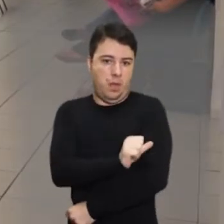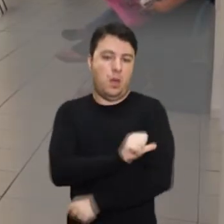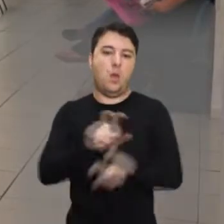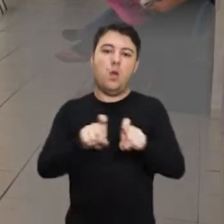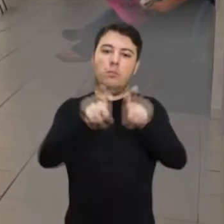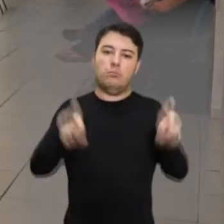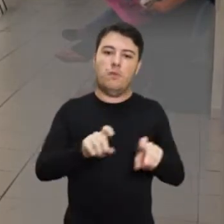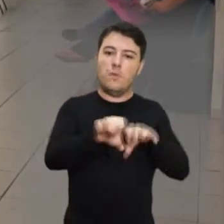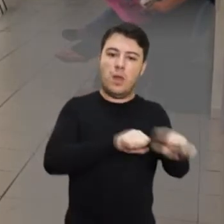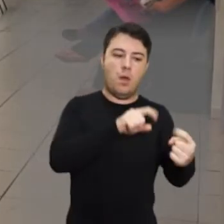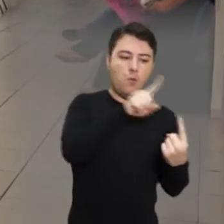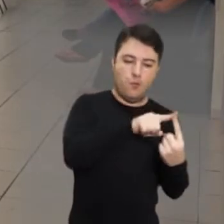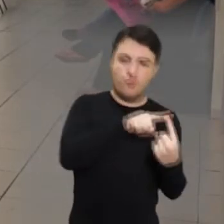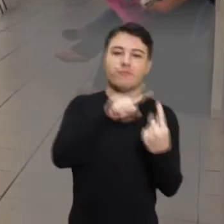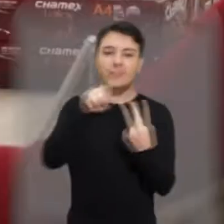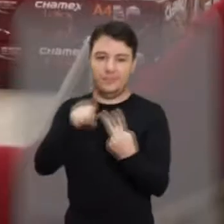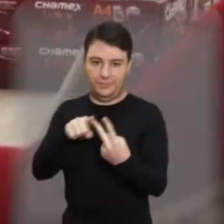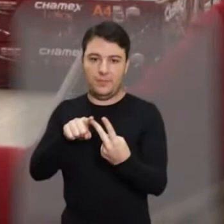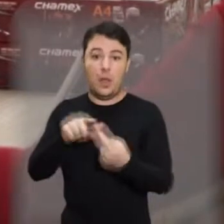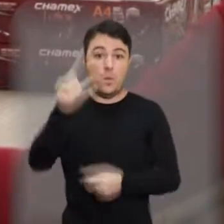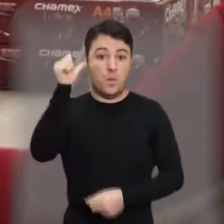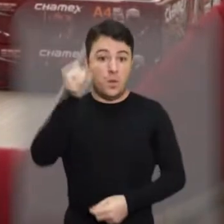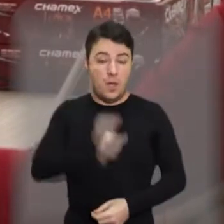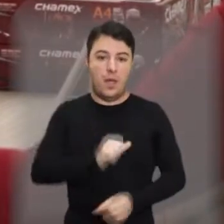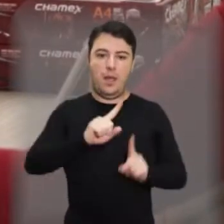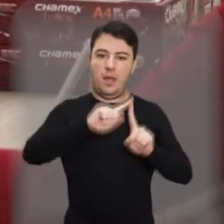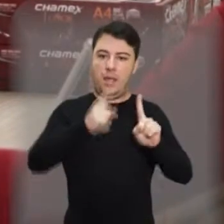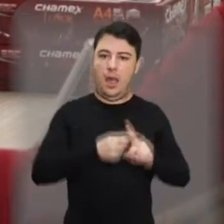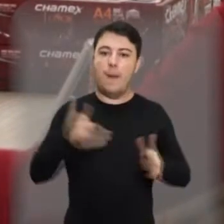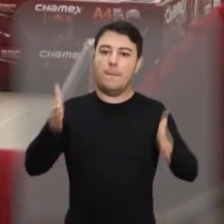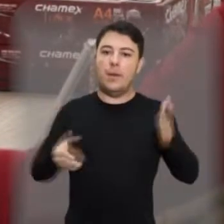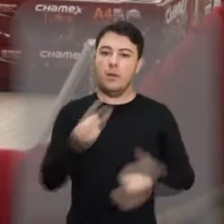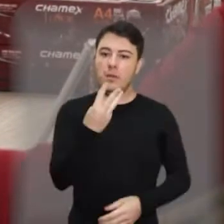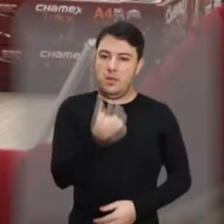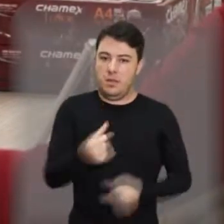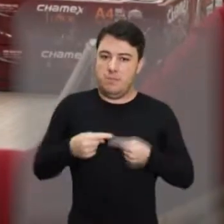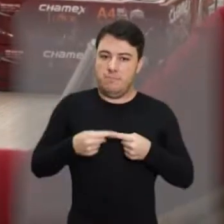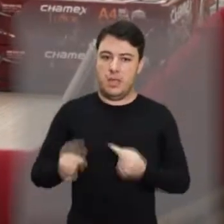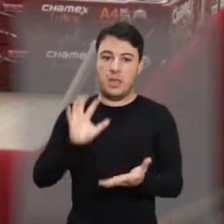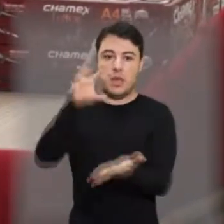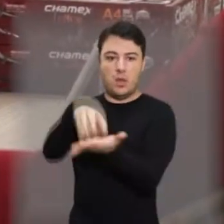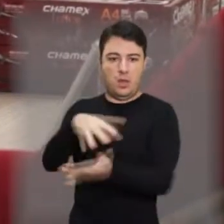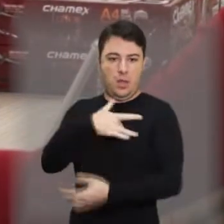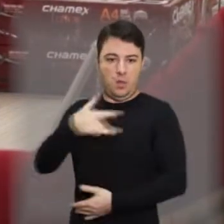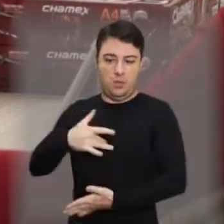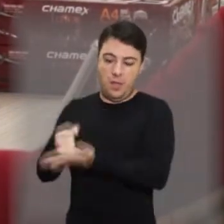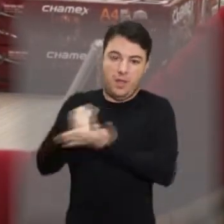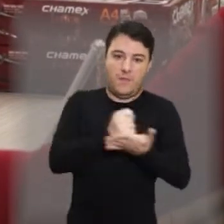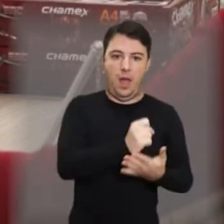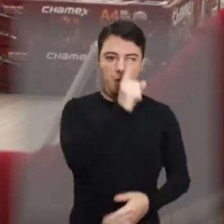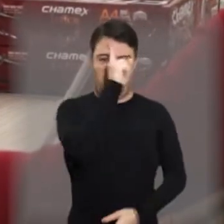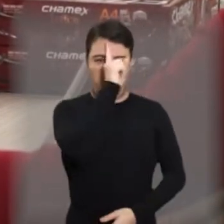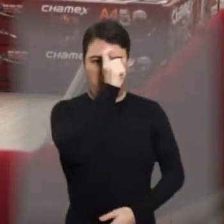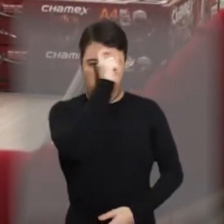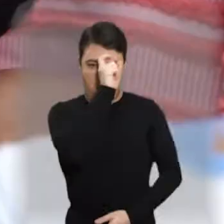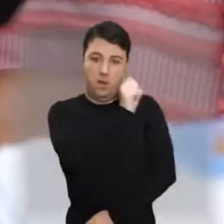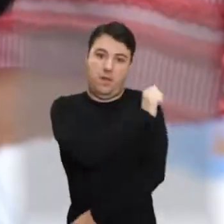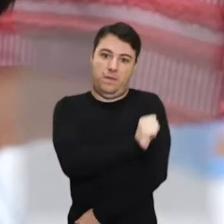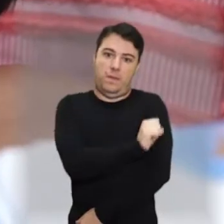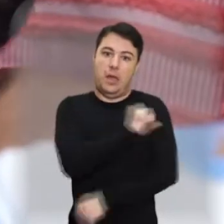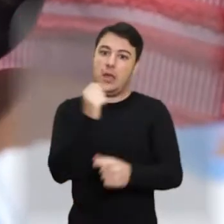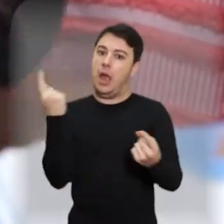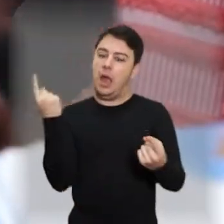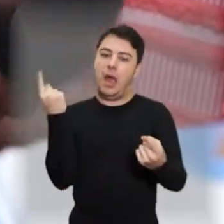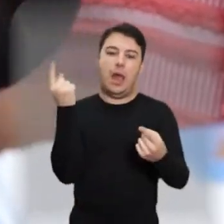que atuam no primeiro atendimento às mulheres, que se dá a partir de 36 semanas de gestação após encaminhamento pelo posto de saúde,